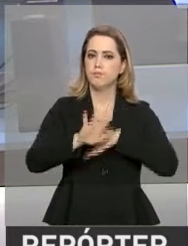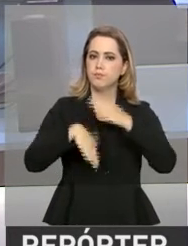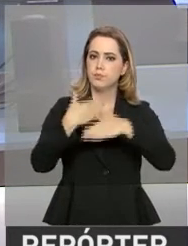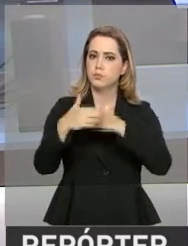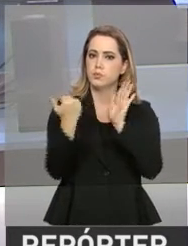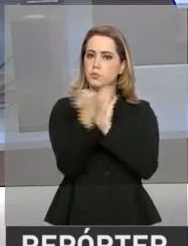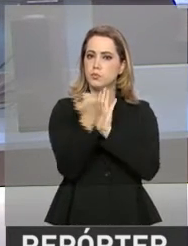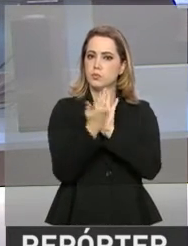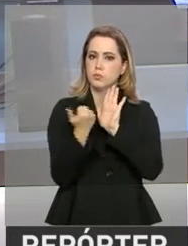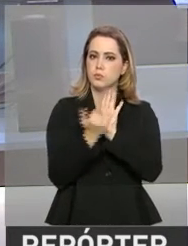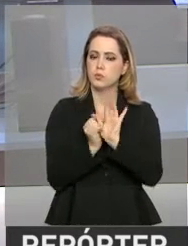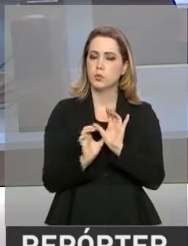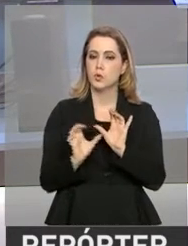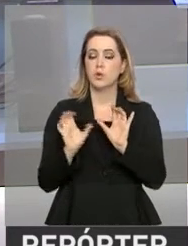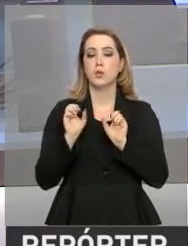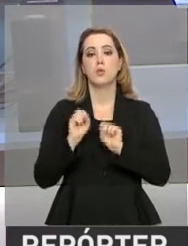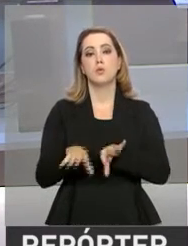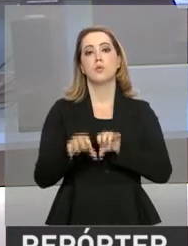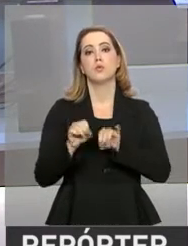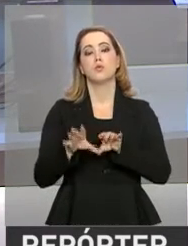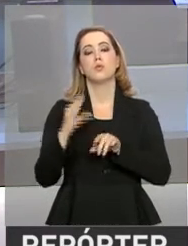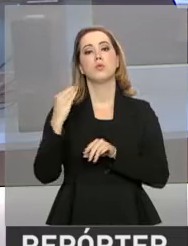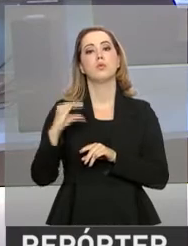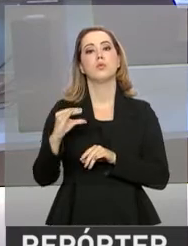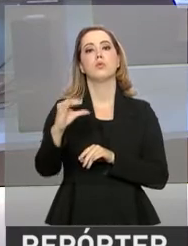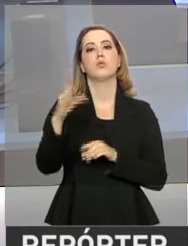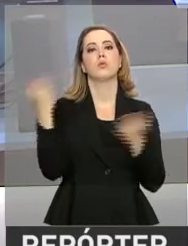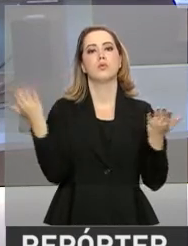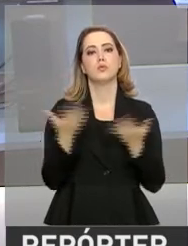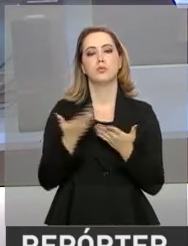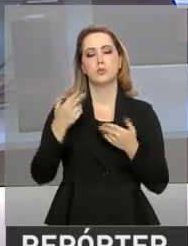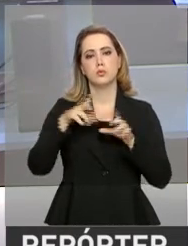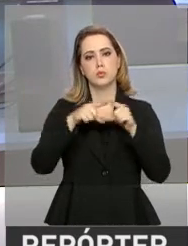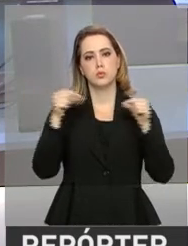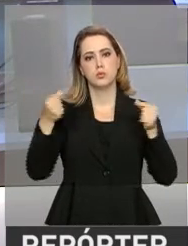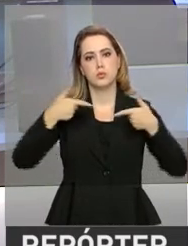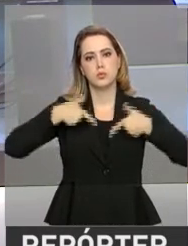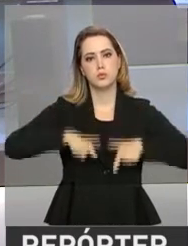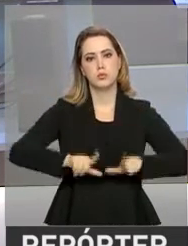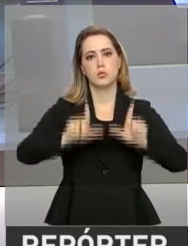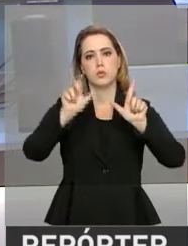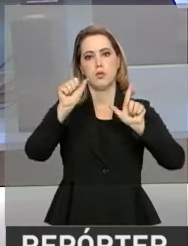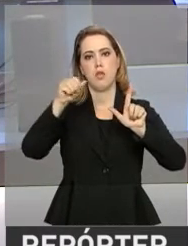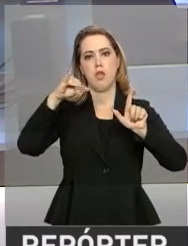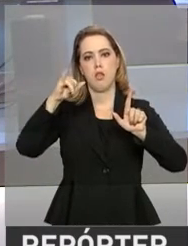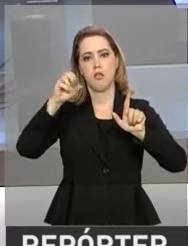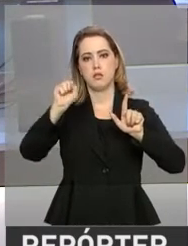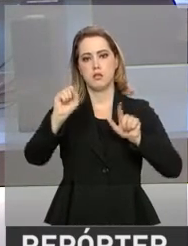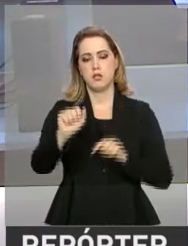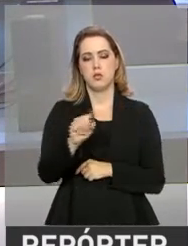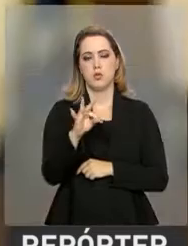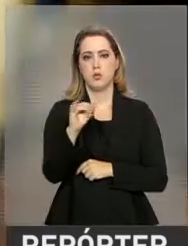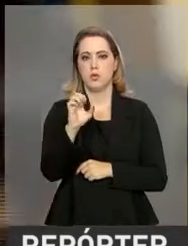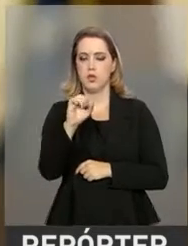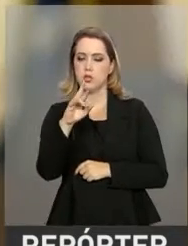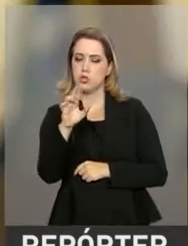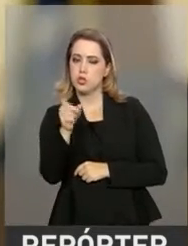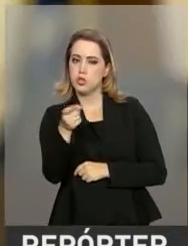de projetos nas áreas de educação e ciência receberam hoje em brasília o prêmio anísio teixeira